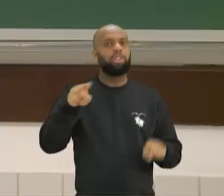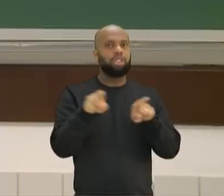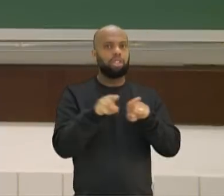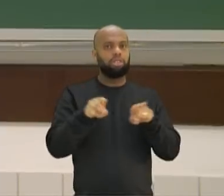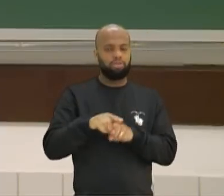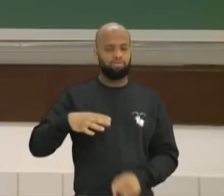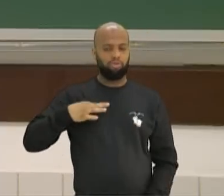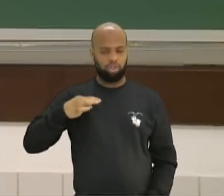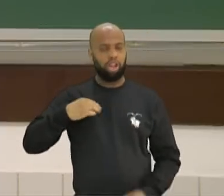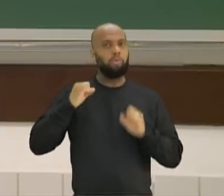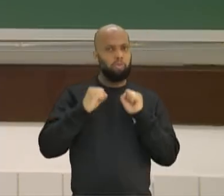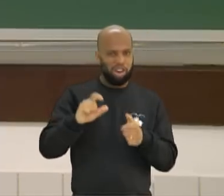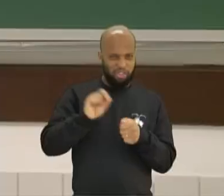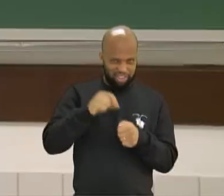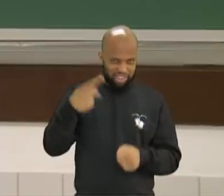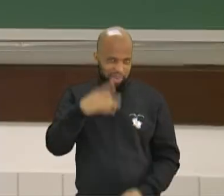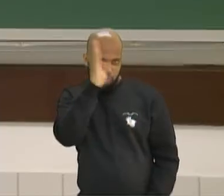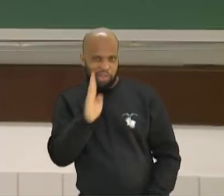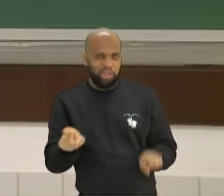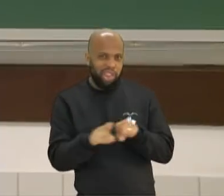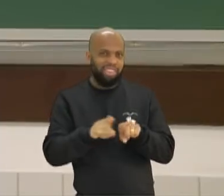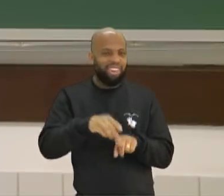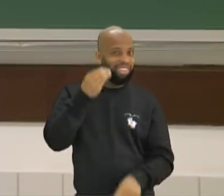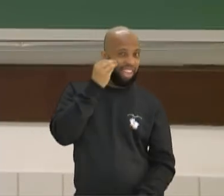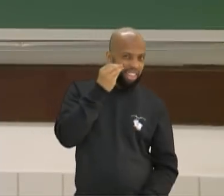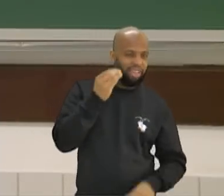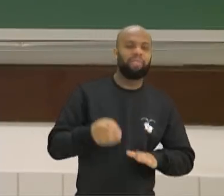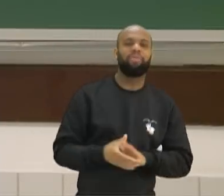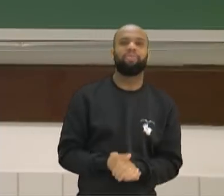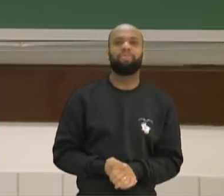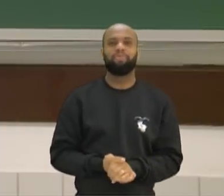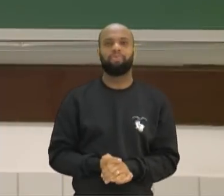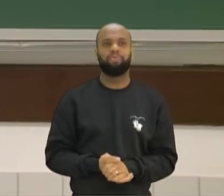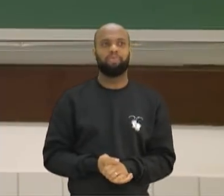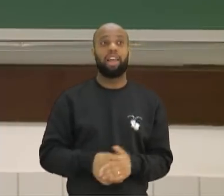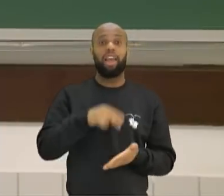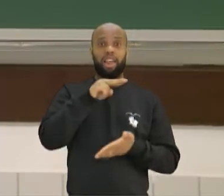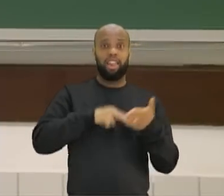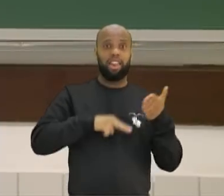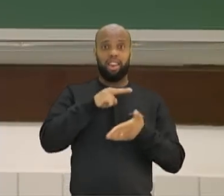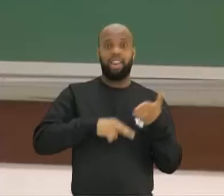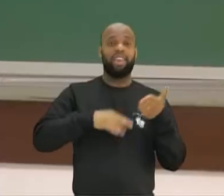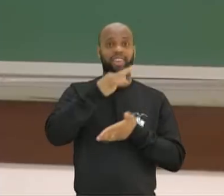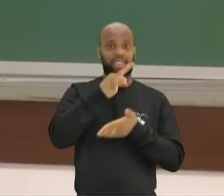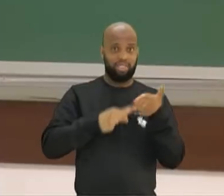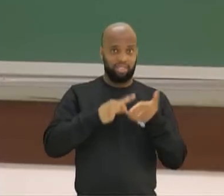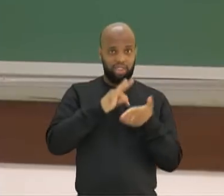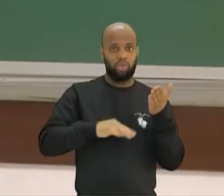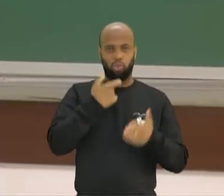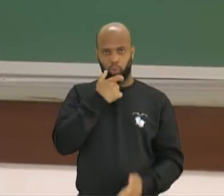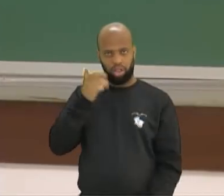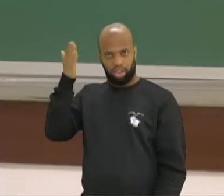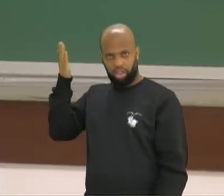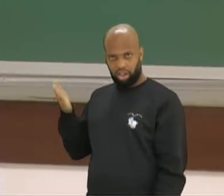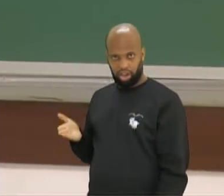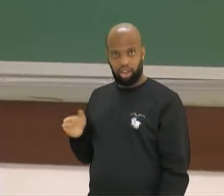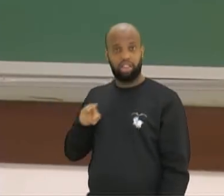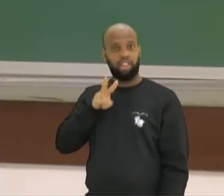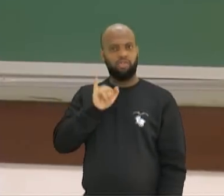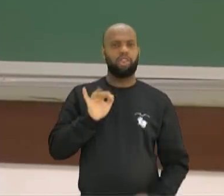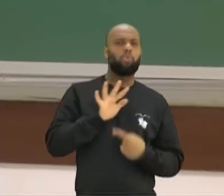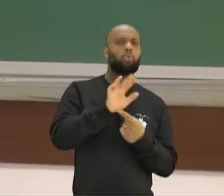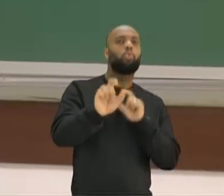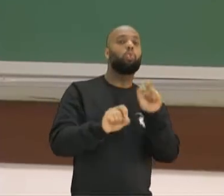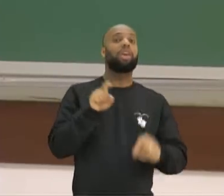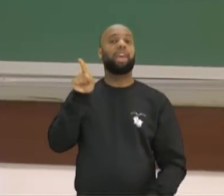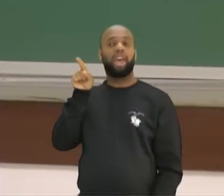adotar essa ideia aqui, né? Vamos ser voluntários? Então vamos lá. Read a Kids Volunteer Review. Então ela vai te falar o que ela acha de ser